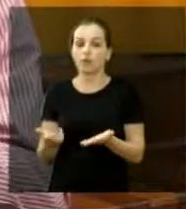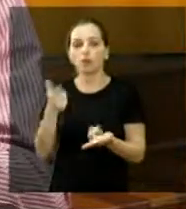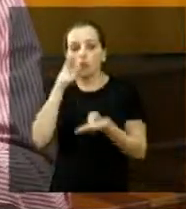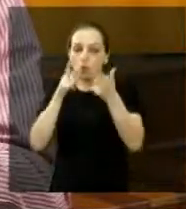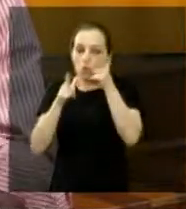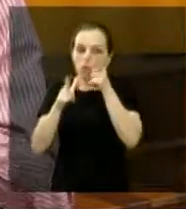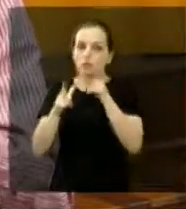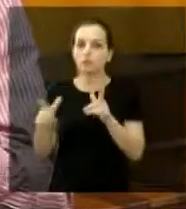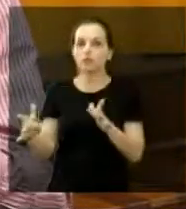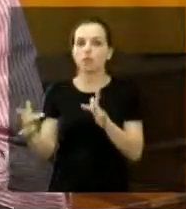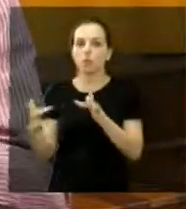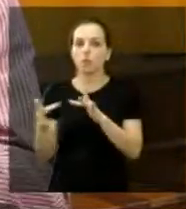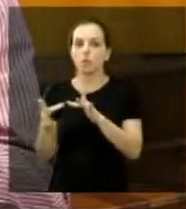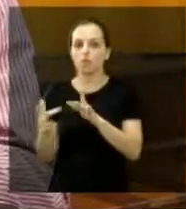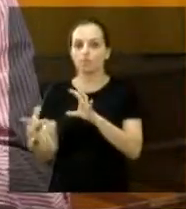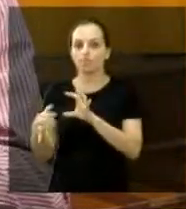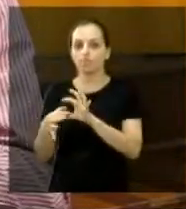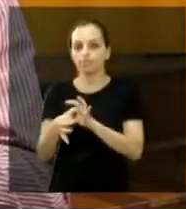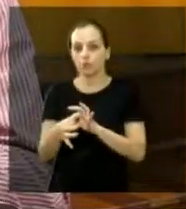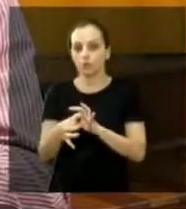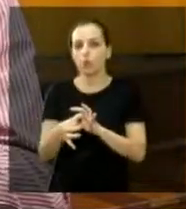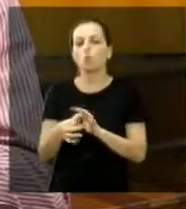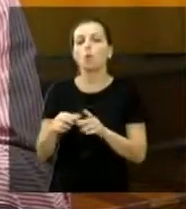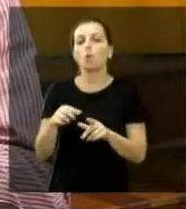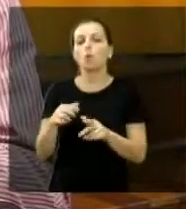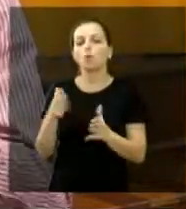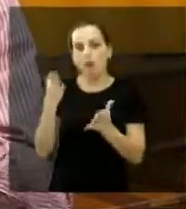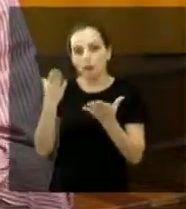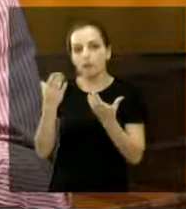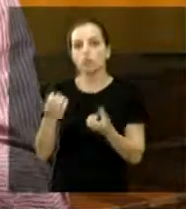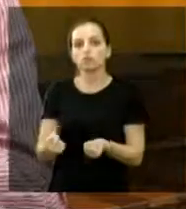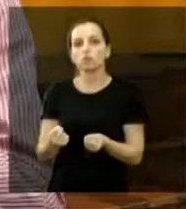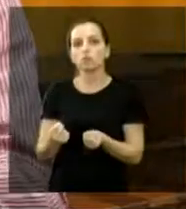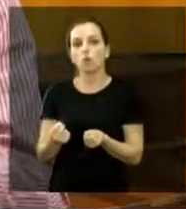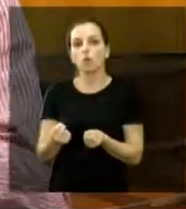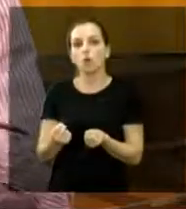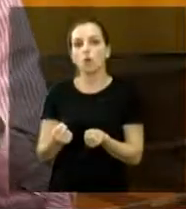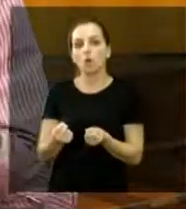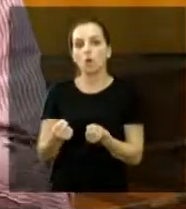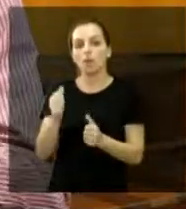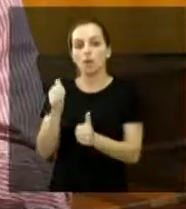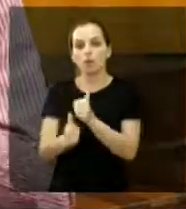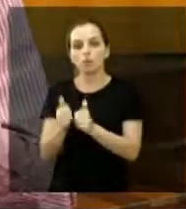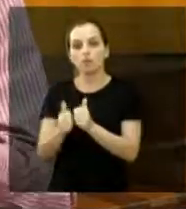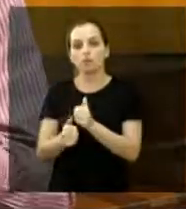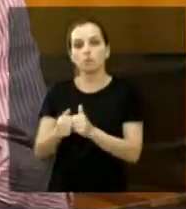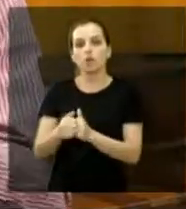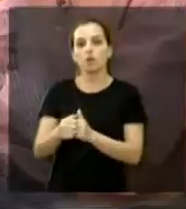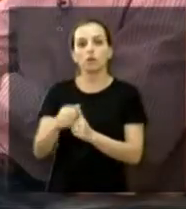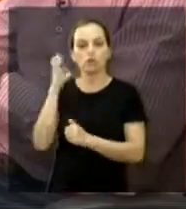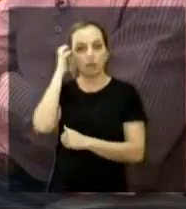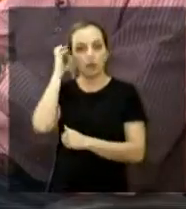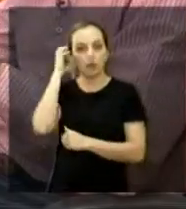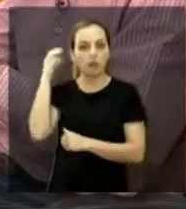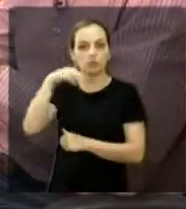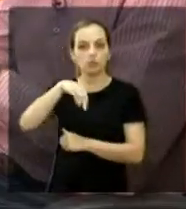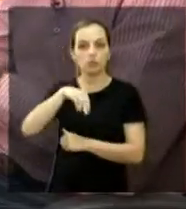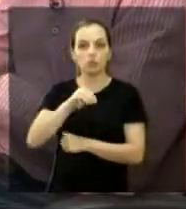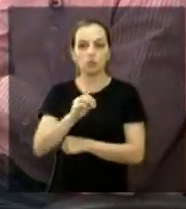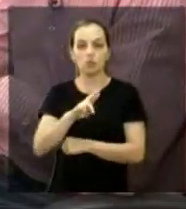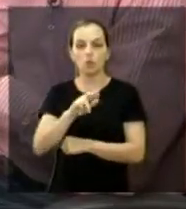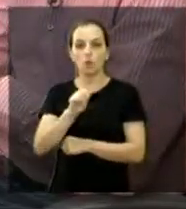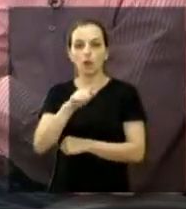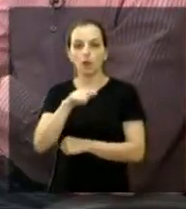o Araújo e aí assumir o departamento de esportes da Rádio Morada do Sol, elaborar o trabalho, e a gente foi crescendo, crescendo, e foi